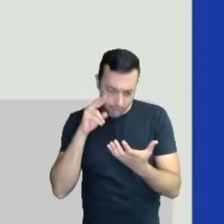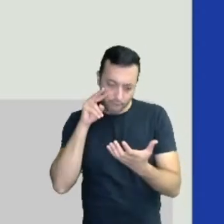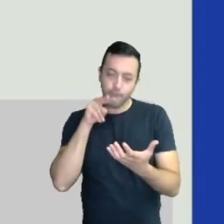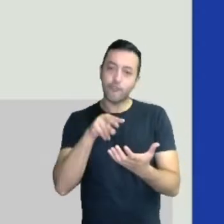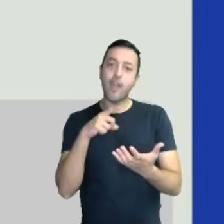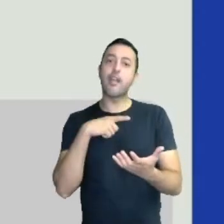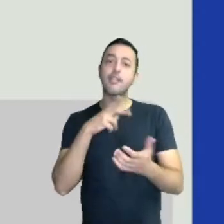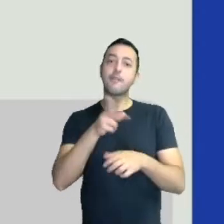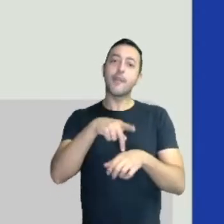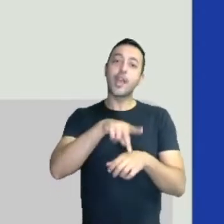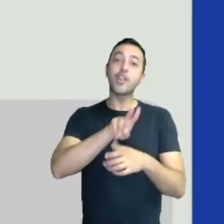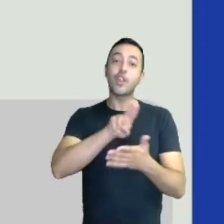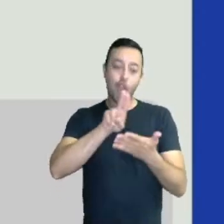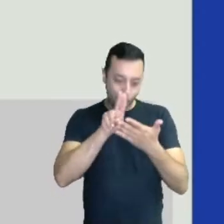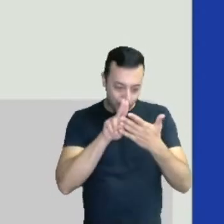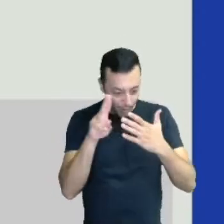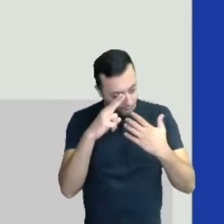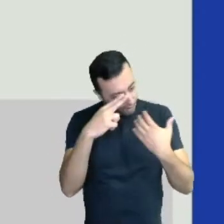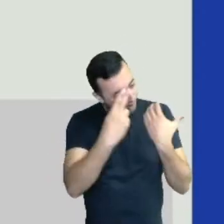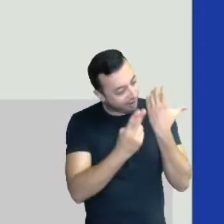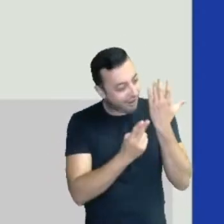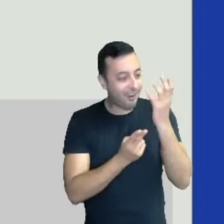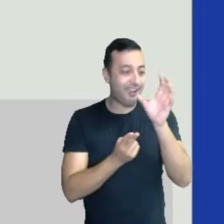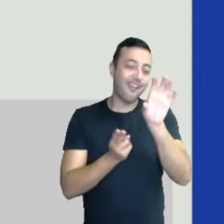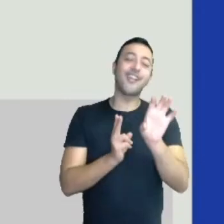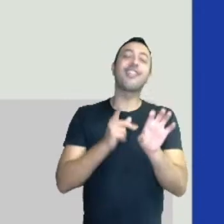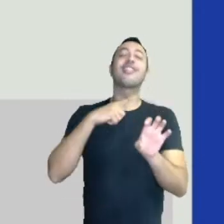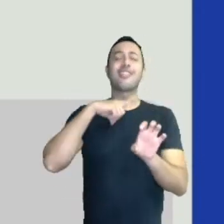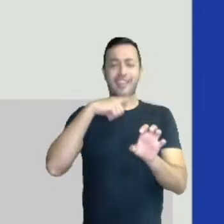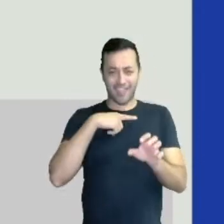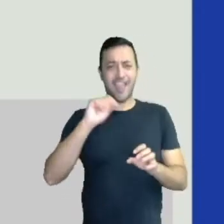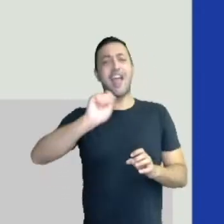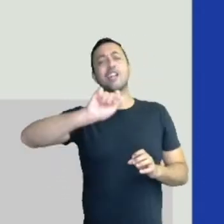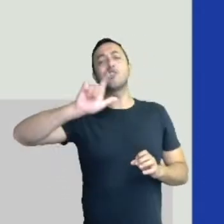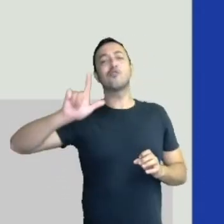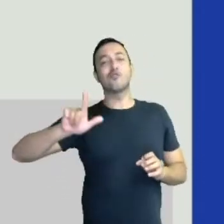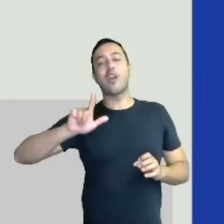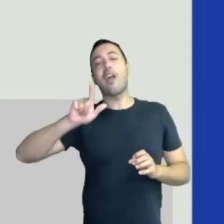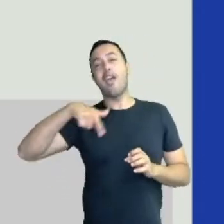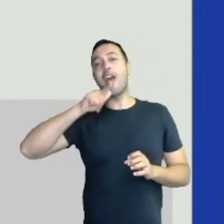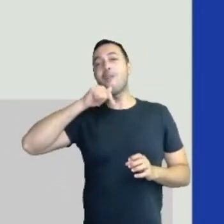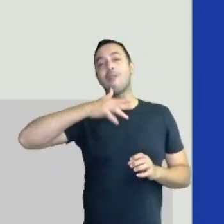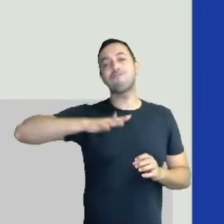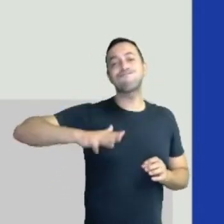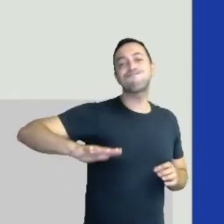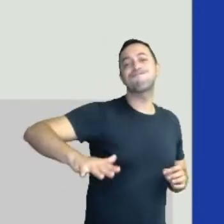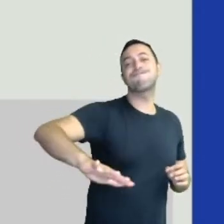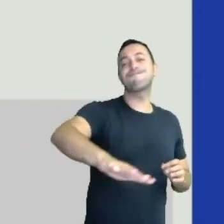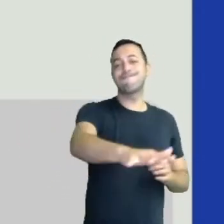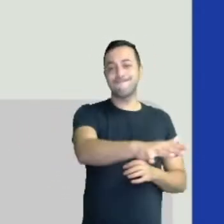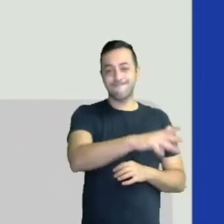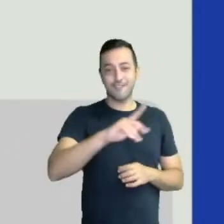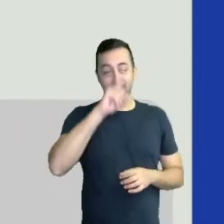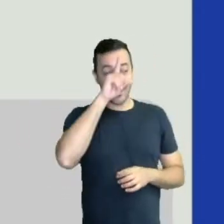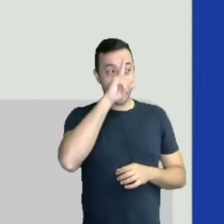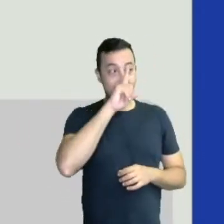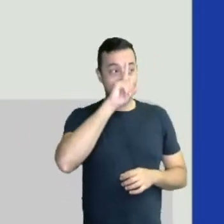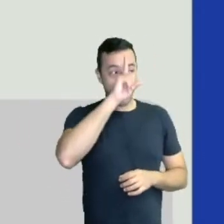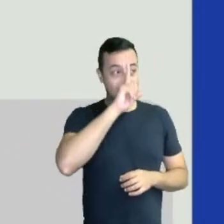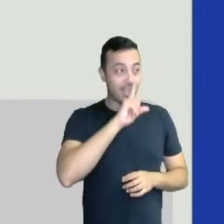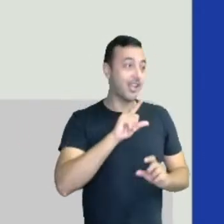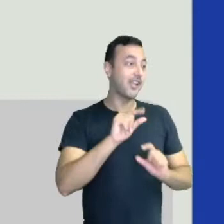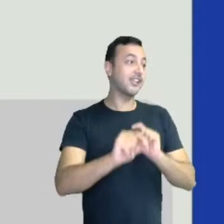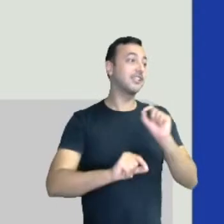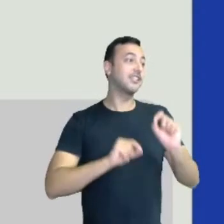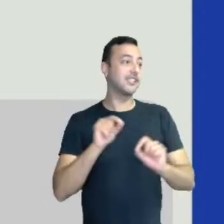ver o nome dos países, tudinho bonitinho. Essa parte azul é o oceano e essa parte amarelinha aqui, ó,